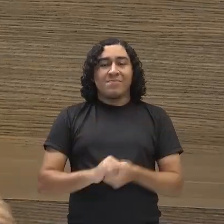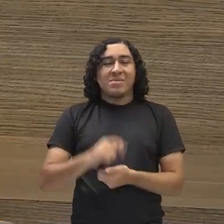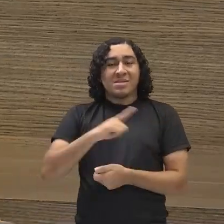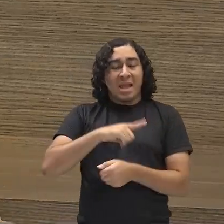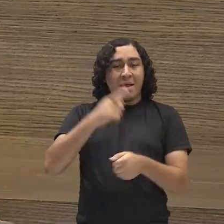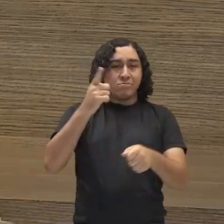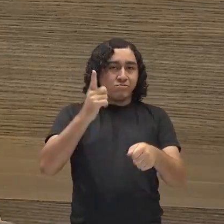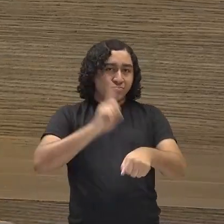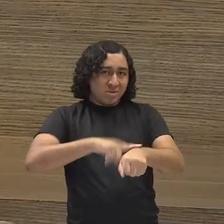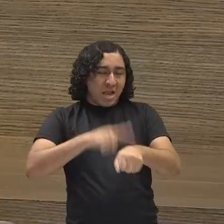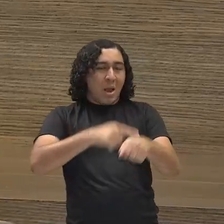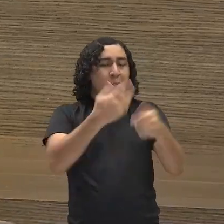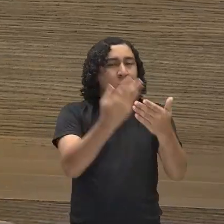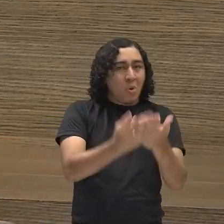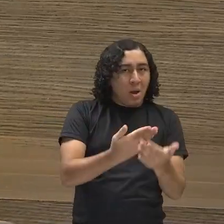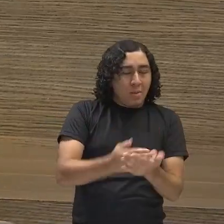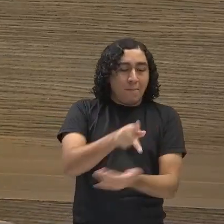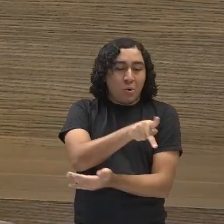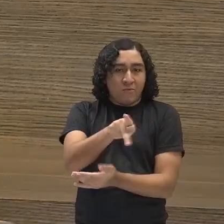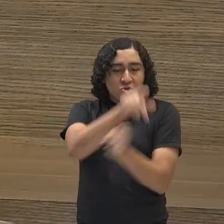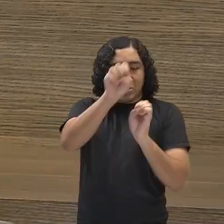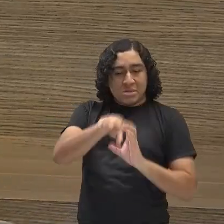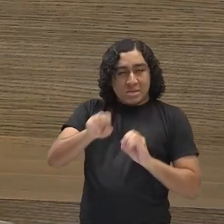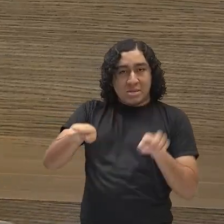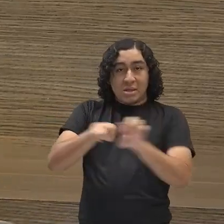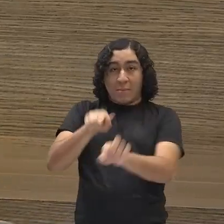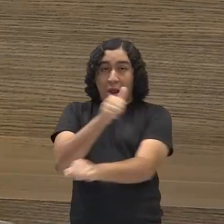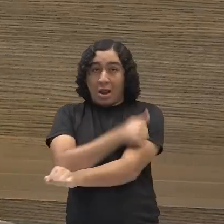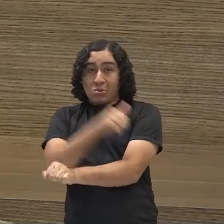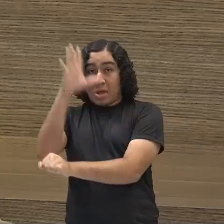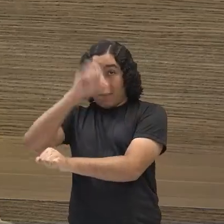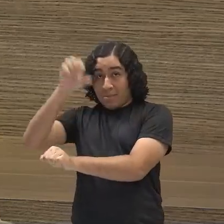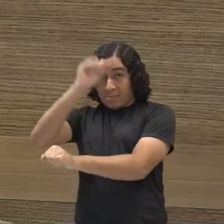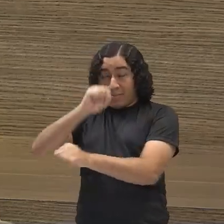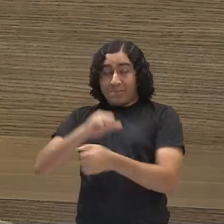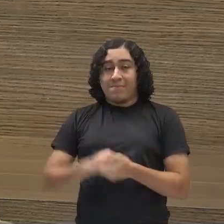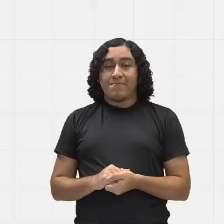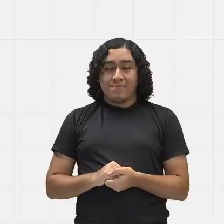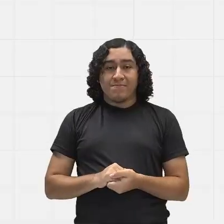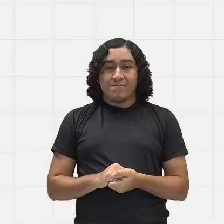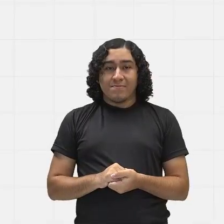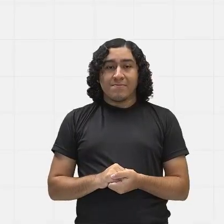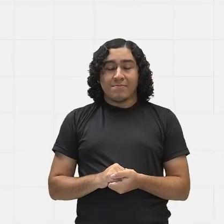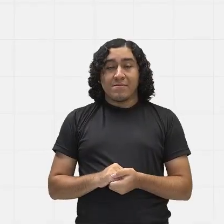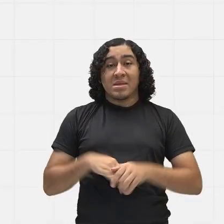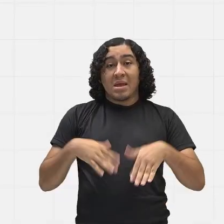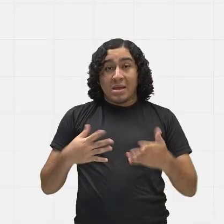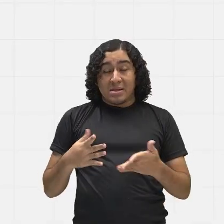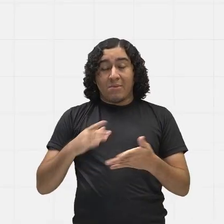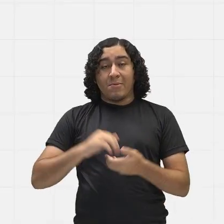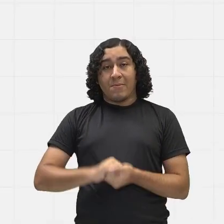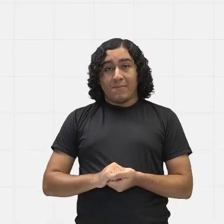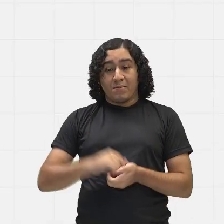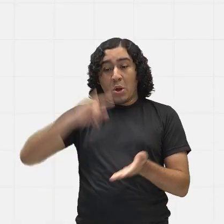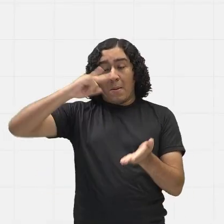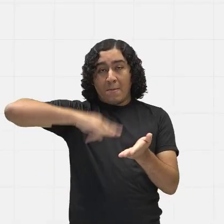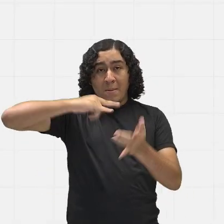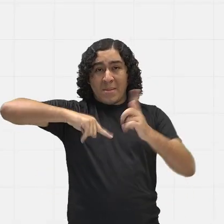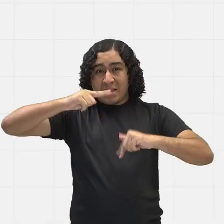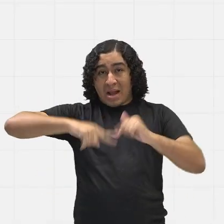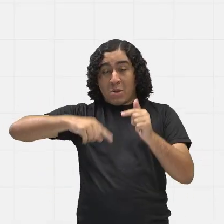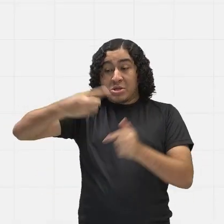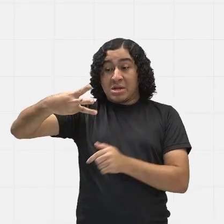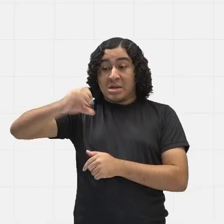do aluno brilhar, que é o tempo dele, tá bom? A gente volta aqui para a questão do recebimento, né, do material, que é meia hora